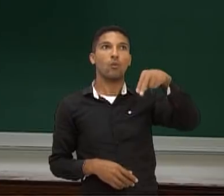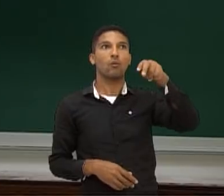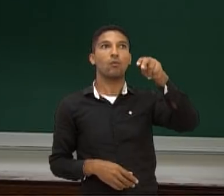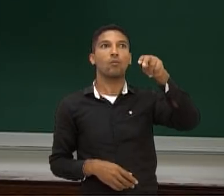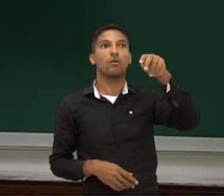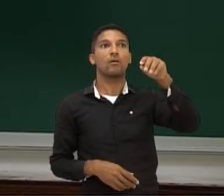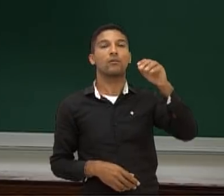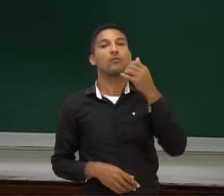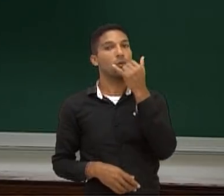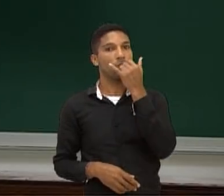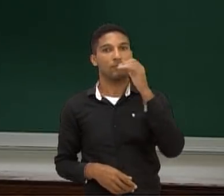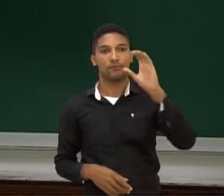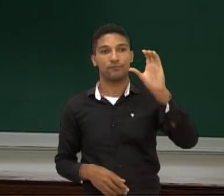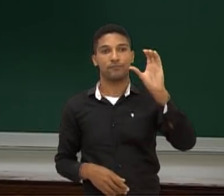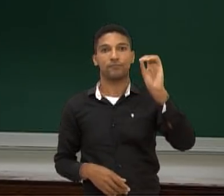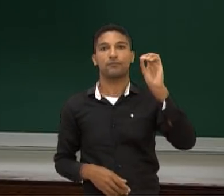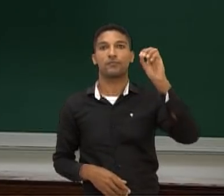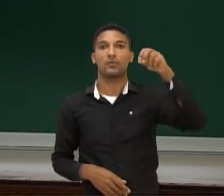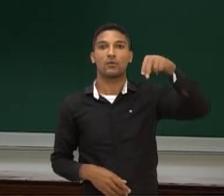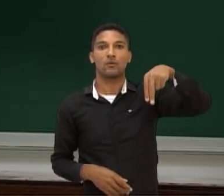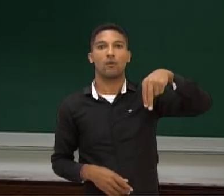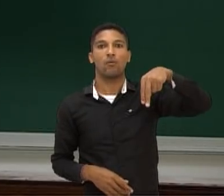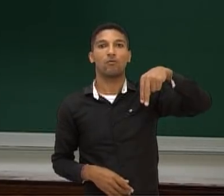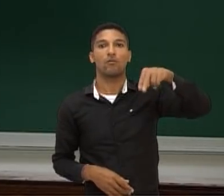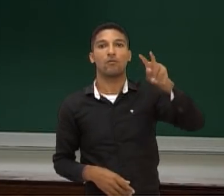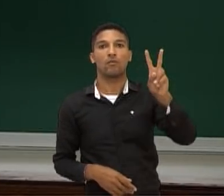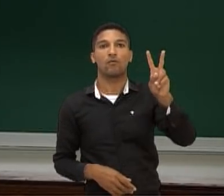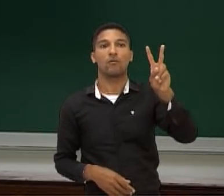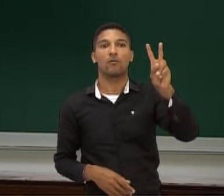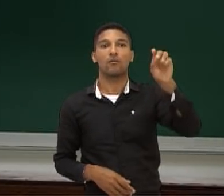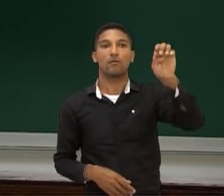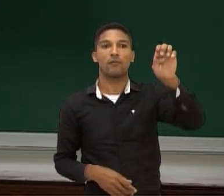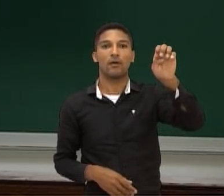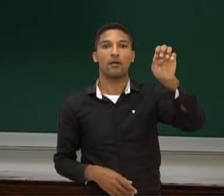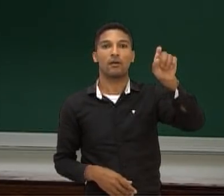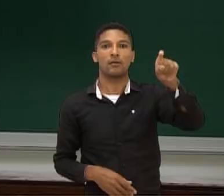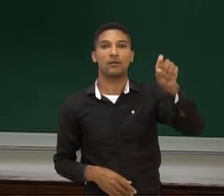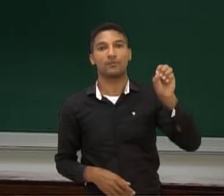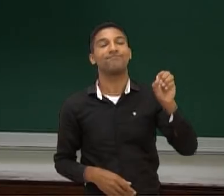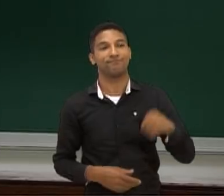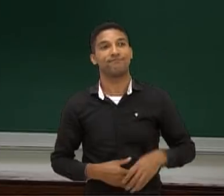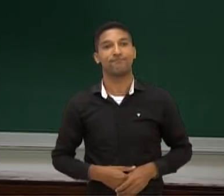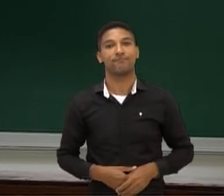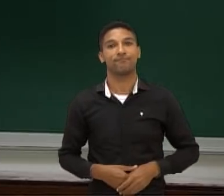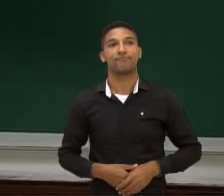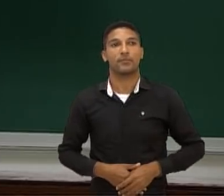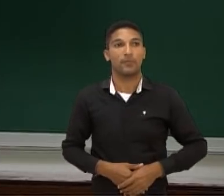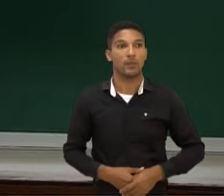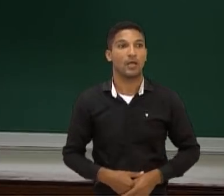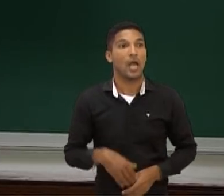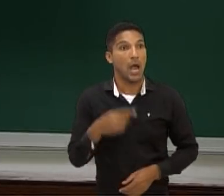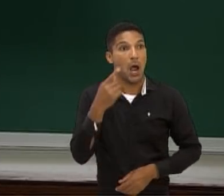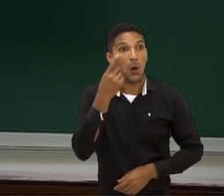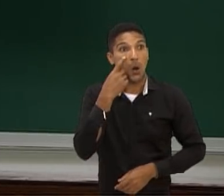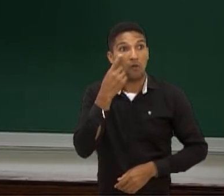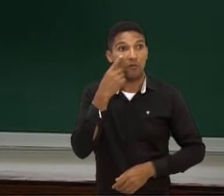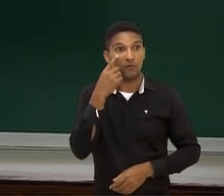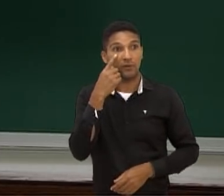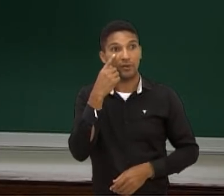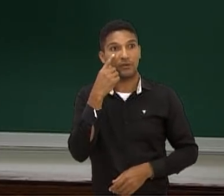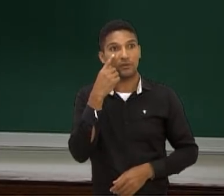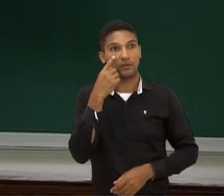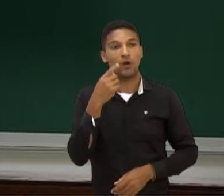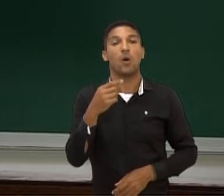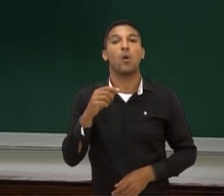ó, eu vou dividir ela, tá? Ou, no caso, né, dessa outra figura aqui, ó, que eu tenho esse outro